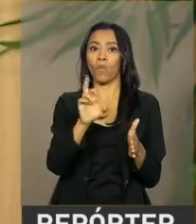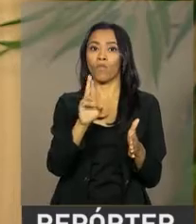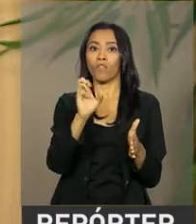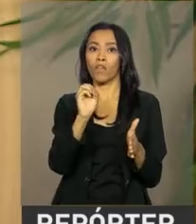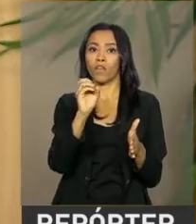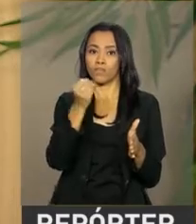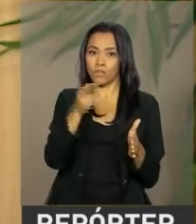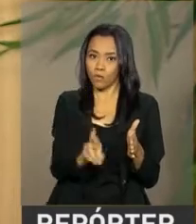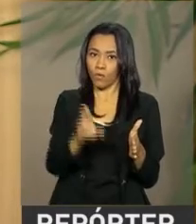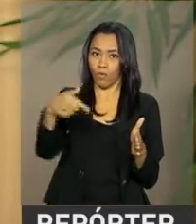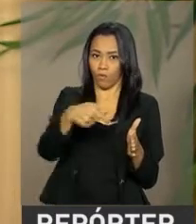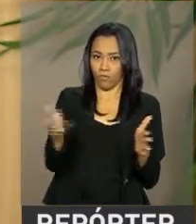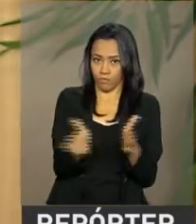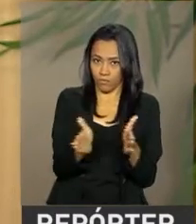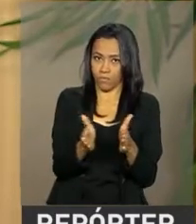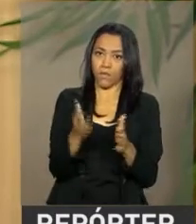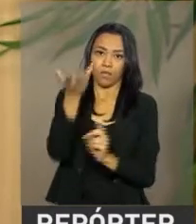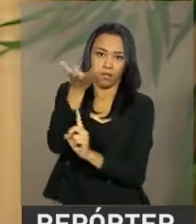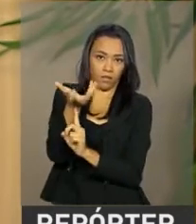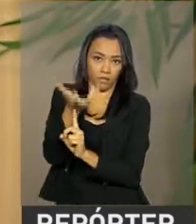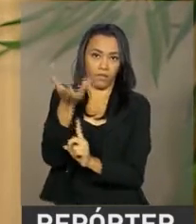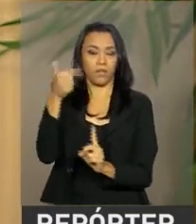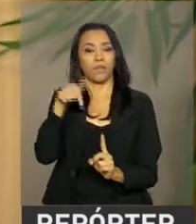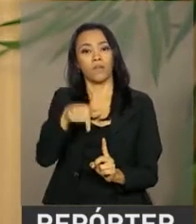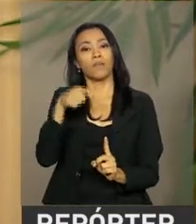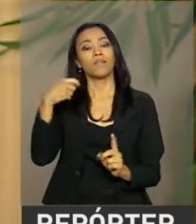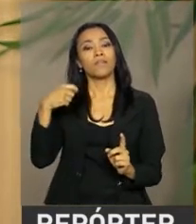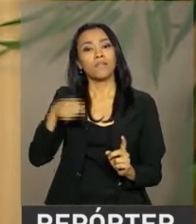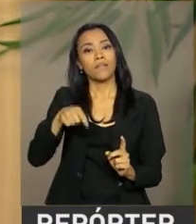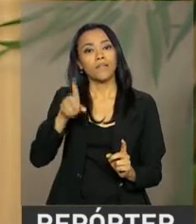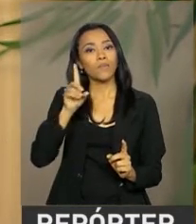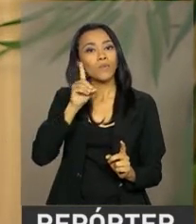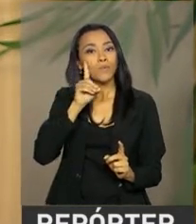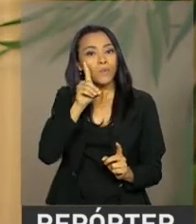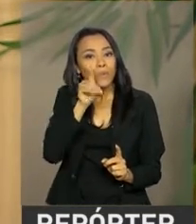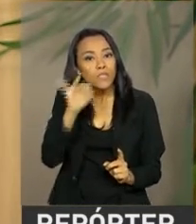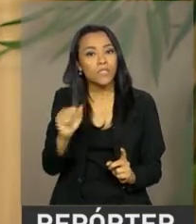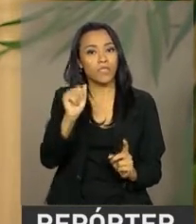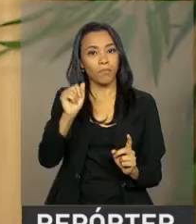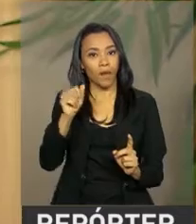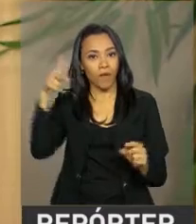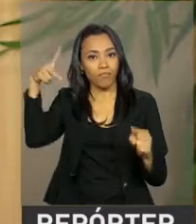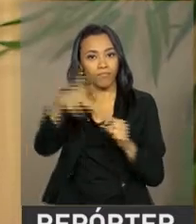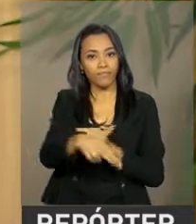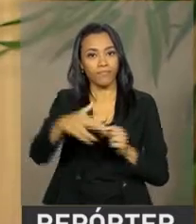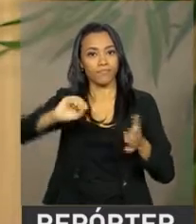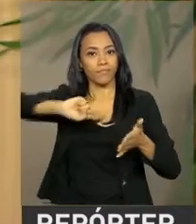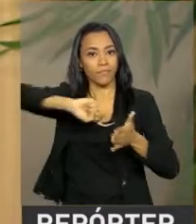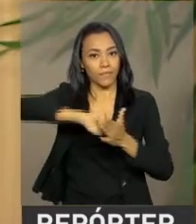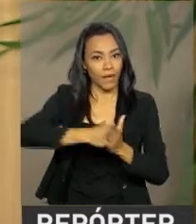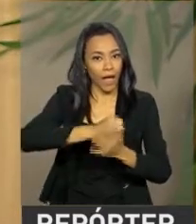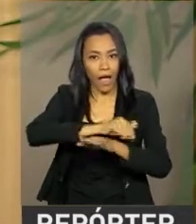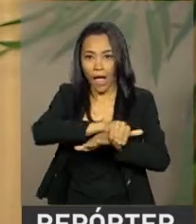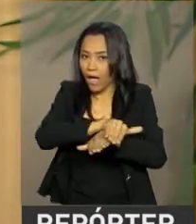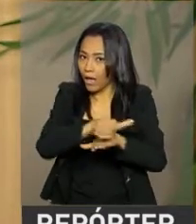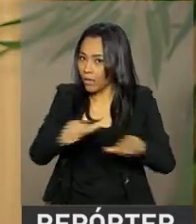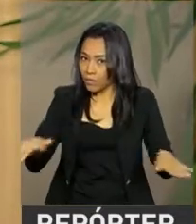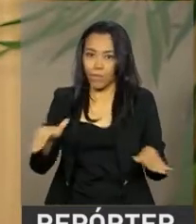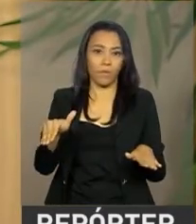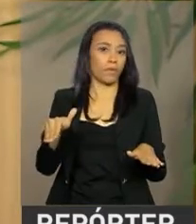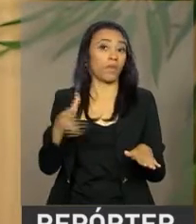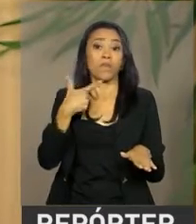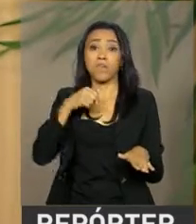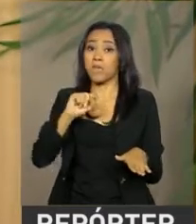é dado a data que está prevista para cortar o sinal analógico quem não estiver realmente com